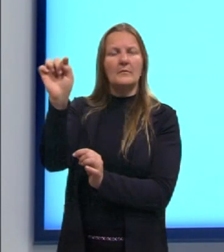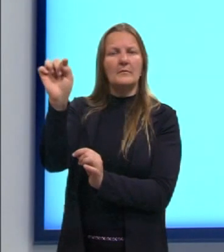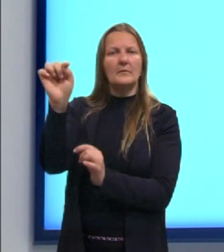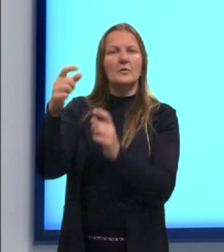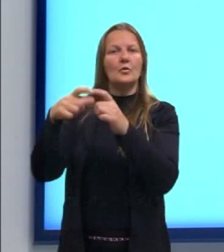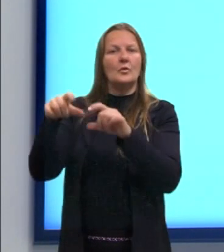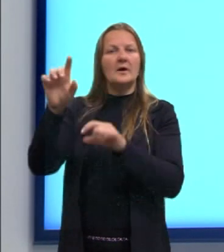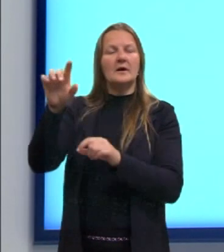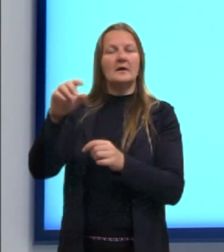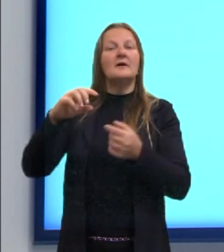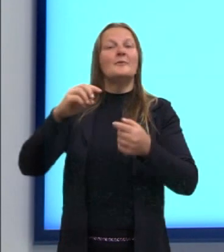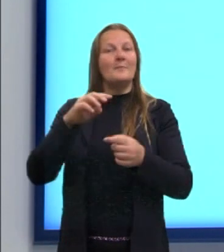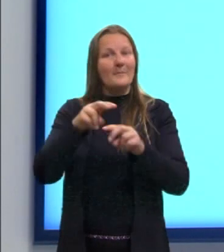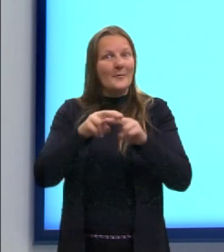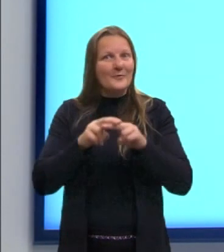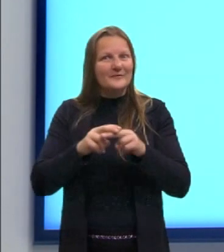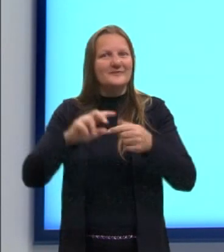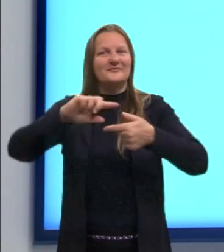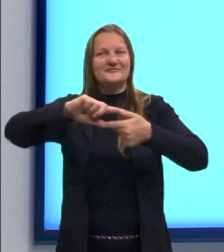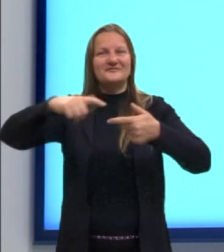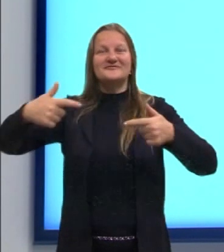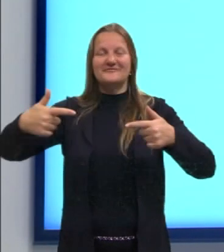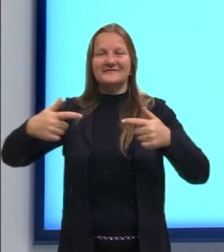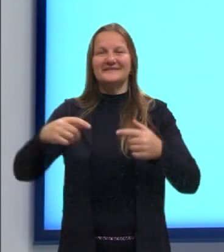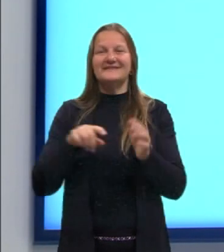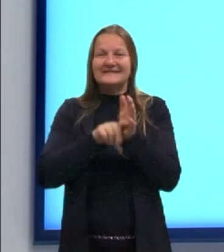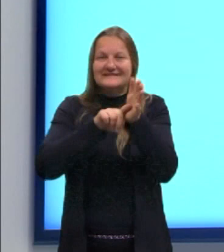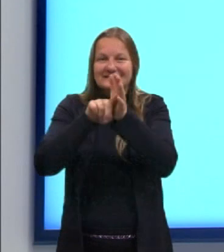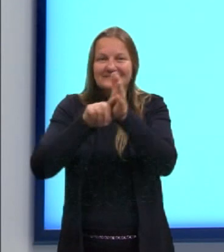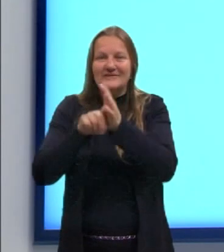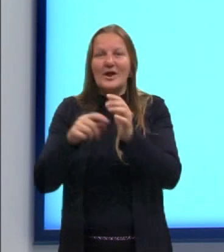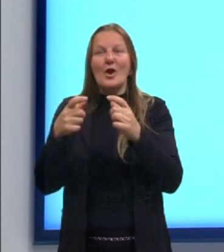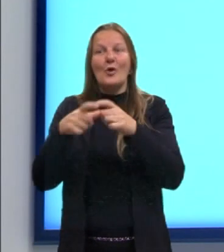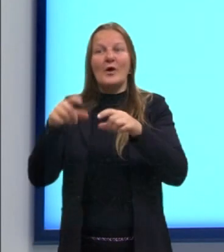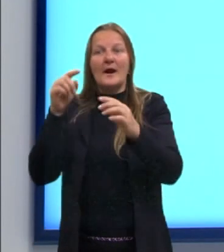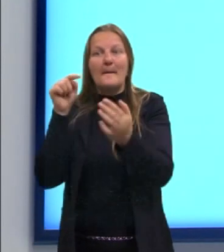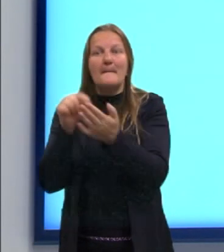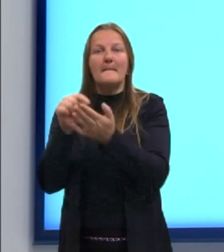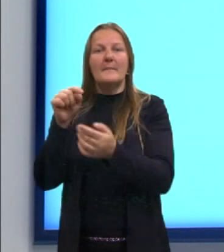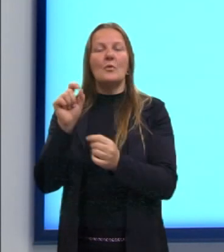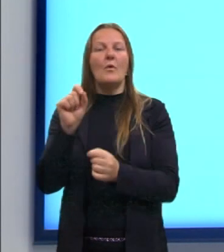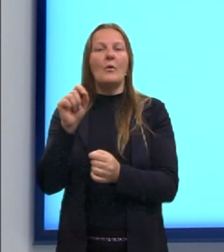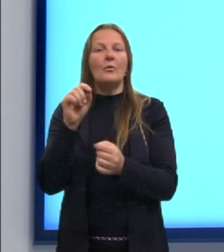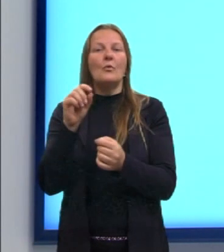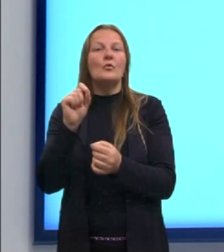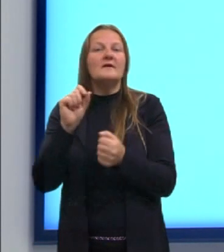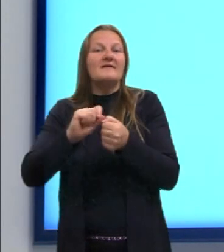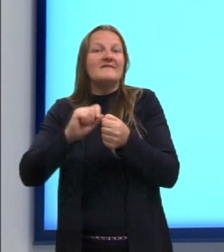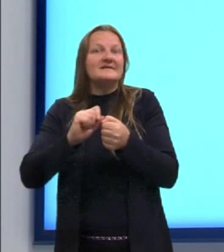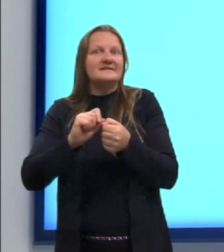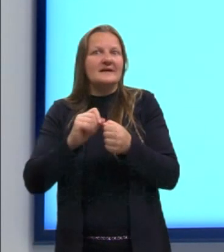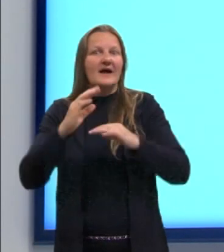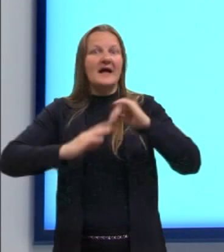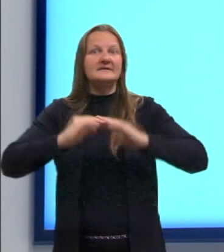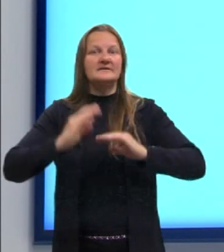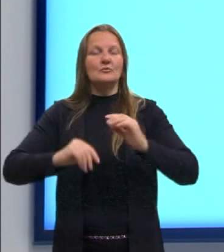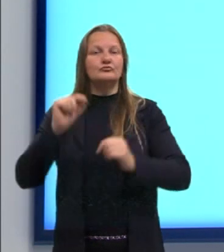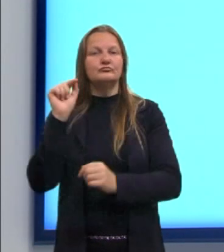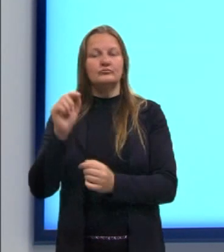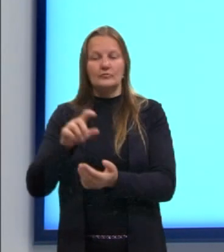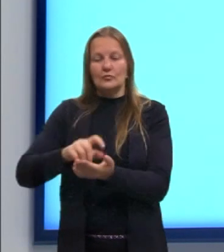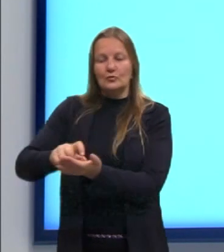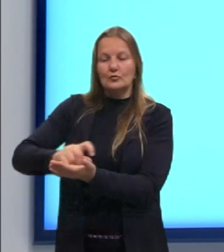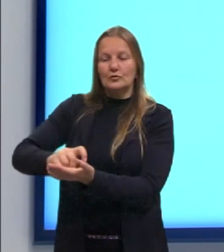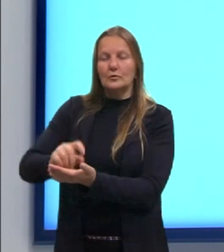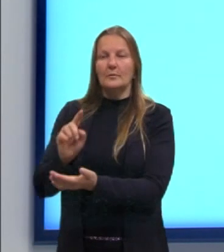nessa área da geometria analítica, a localização desse ponto para saber qual ação o computador vai executar após tu dar